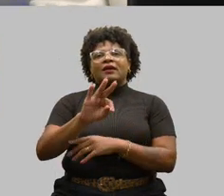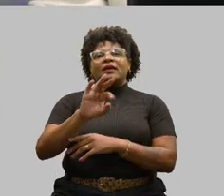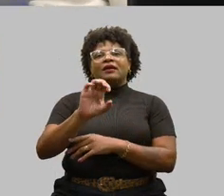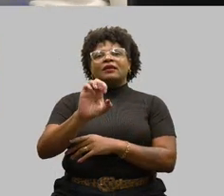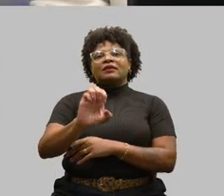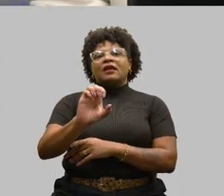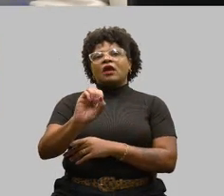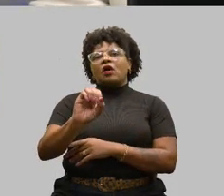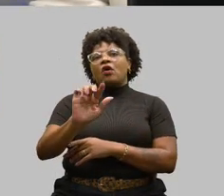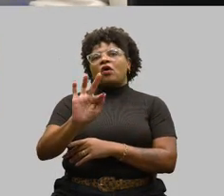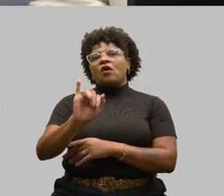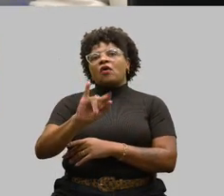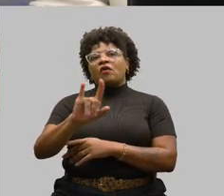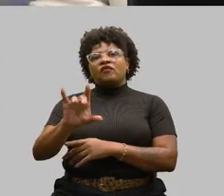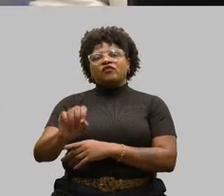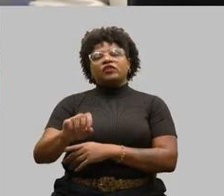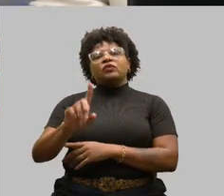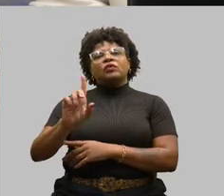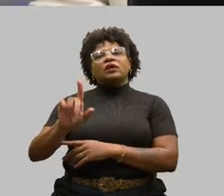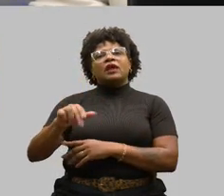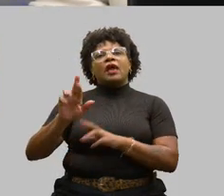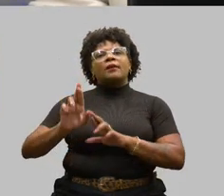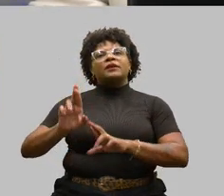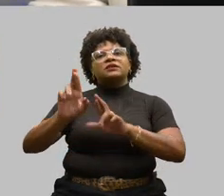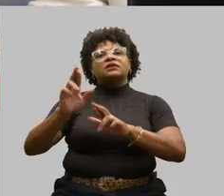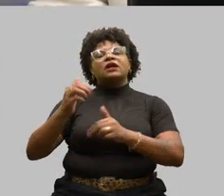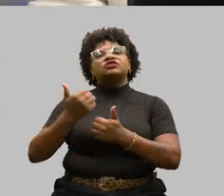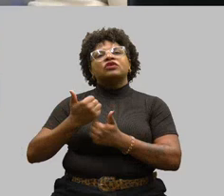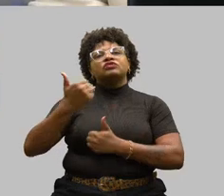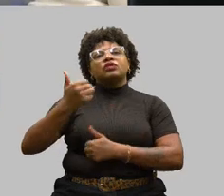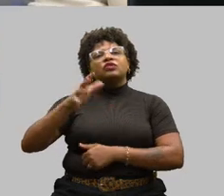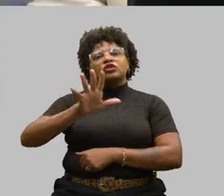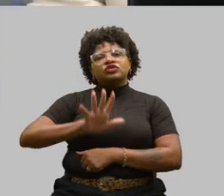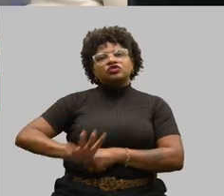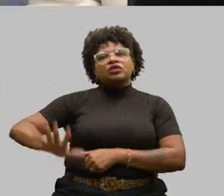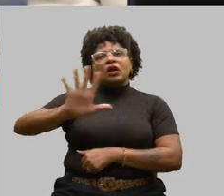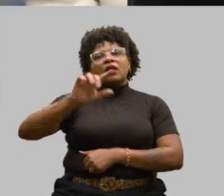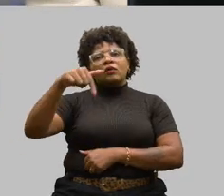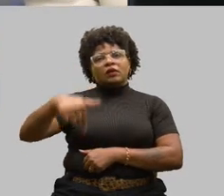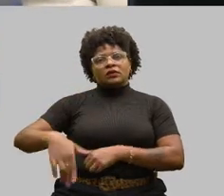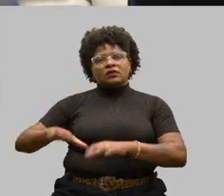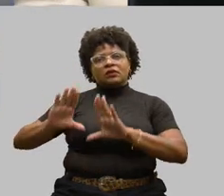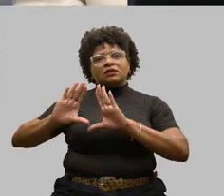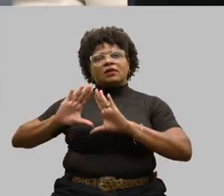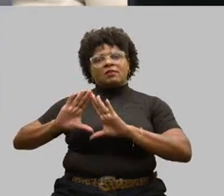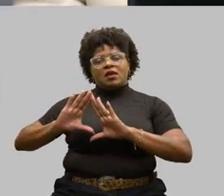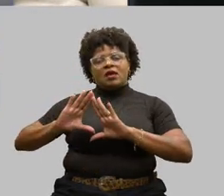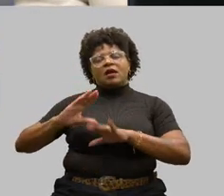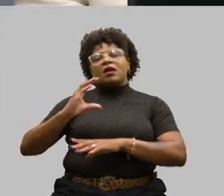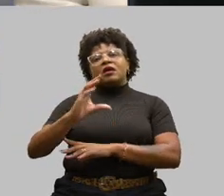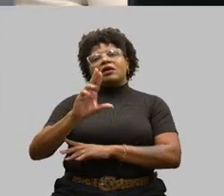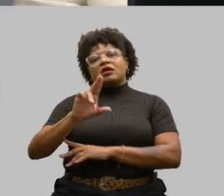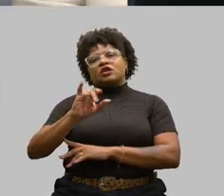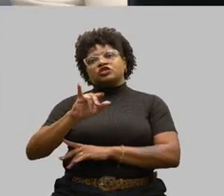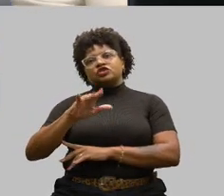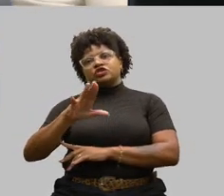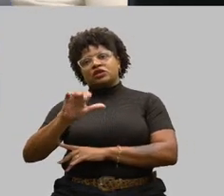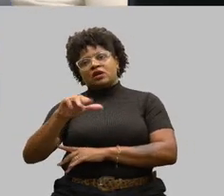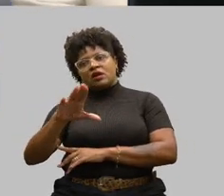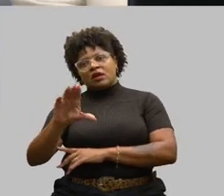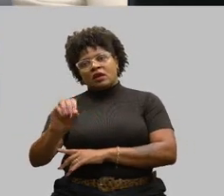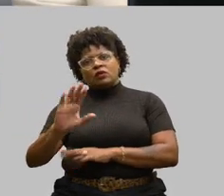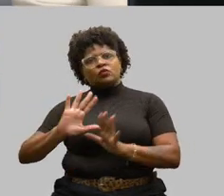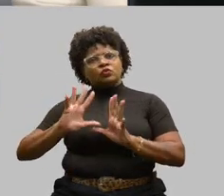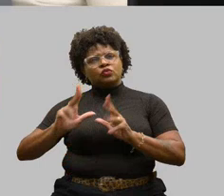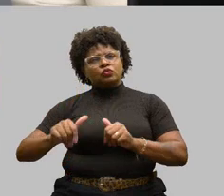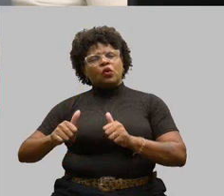diretoria geral da casa o Cristiano todos os colaboradores da Assembleia essa é uma casa também